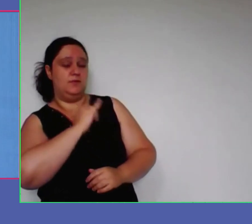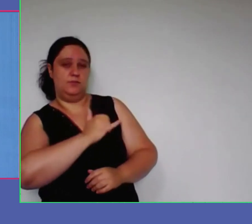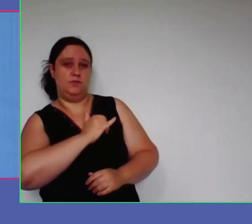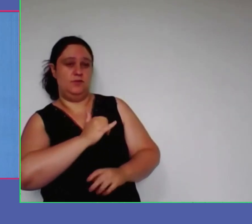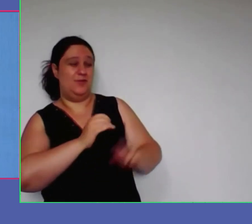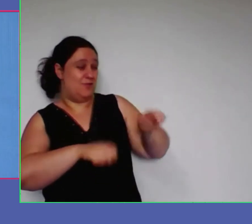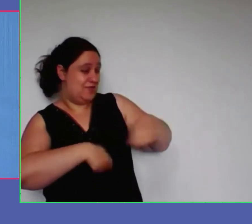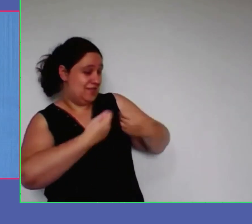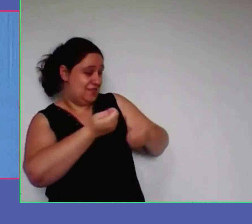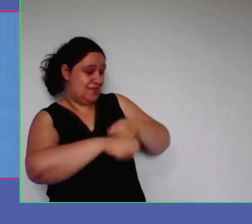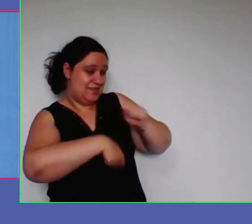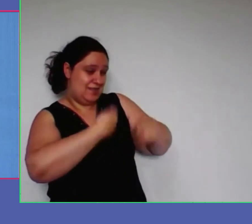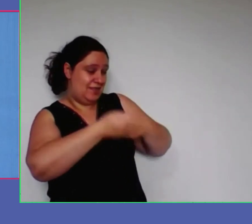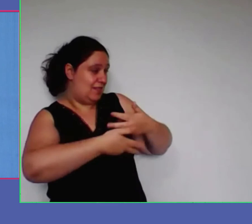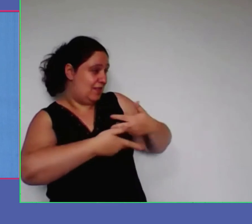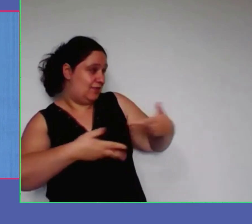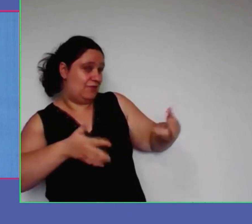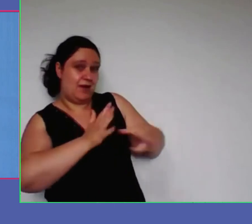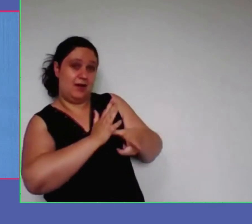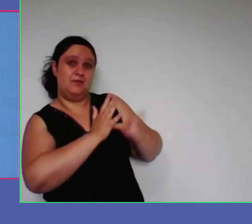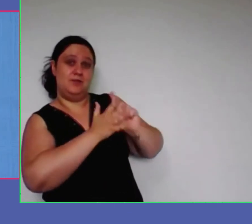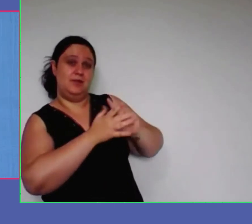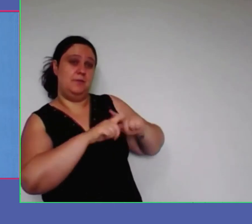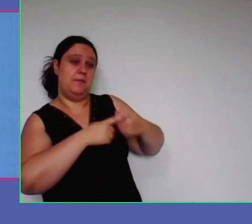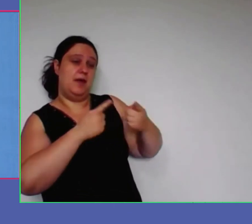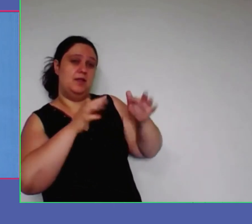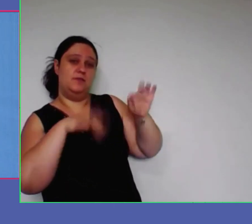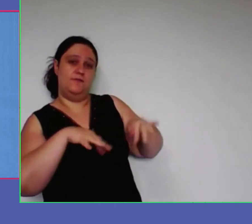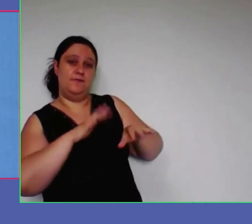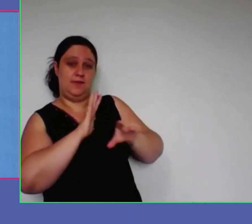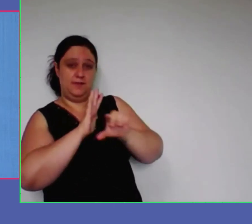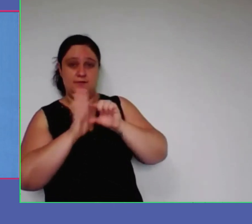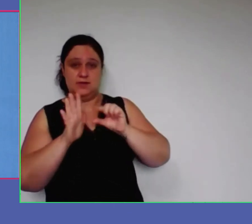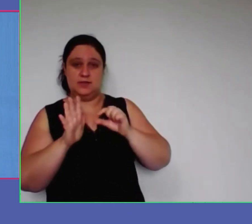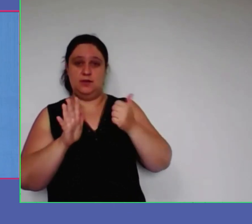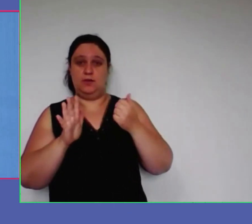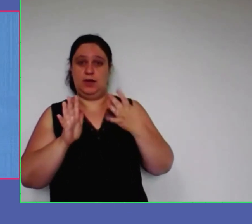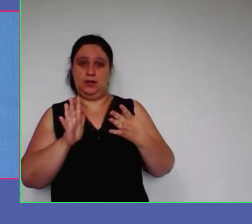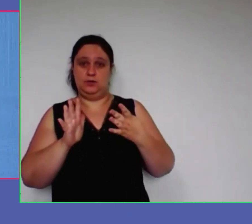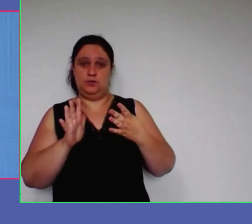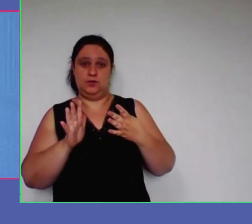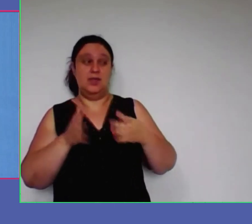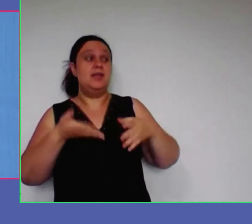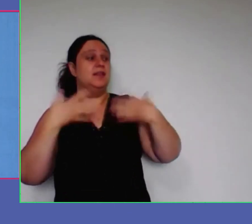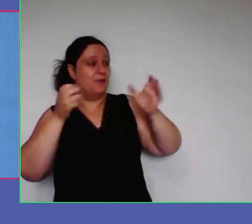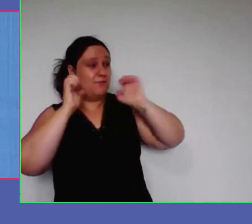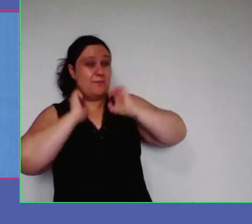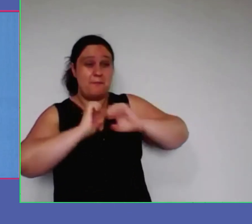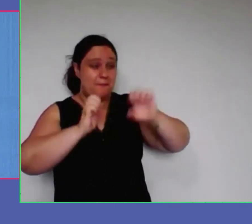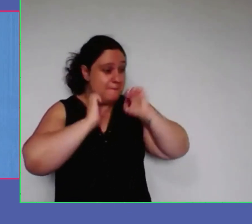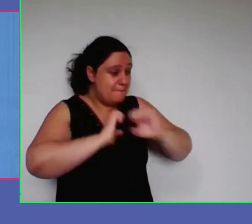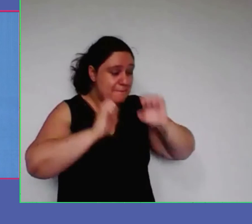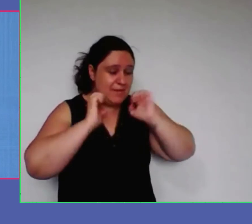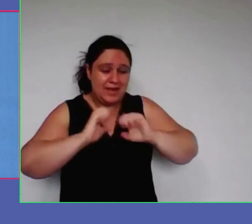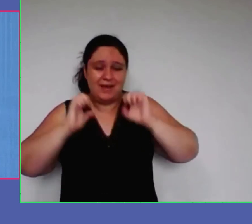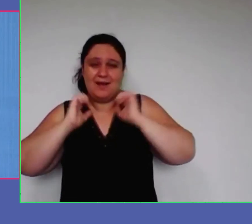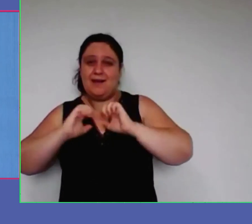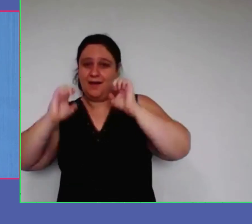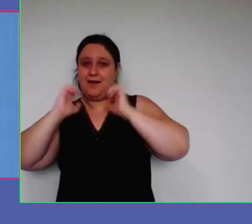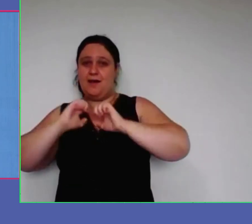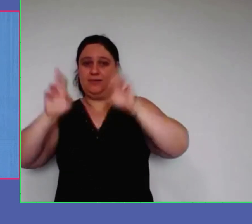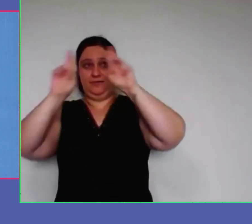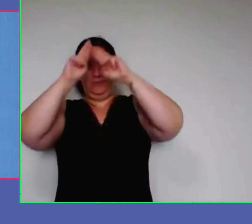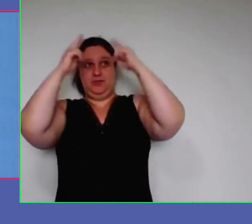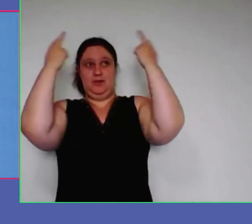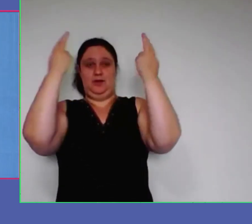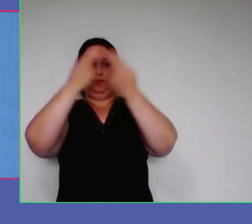precedem, mas ele termina no versículo 14: e será pregado esse evangelho do reino por todo o mundo, para